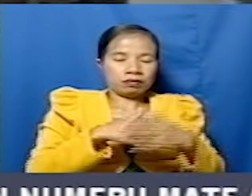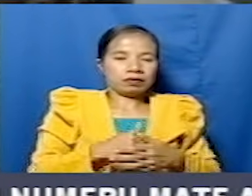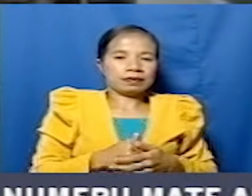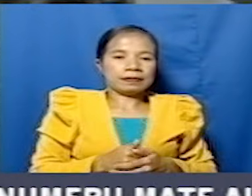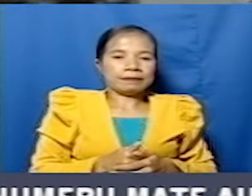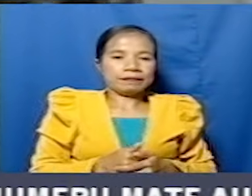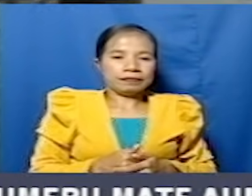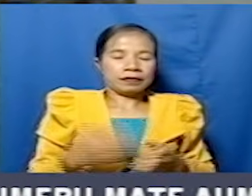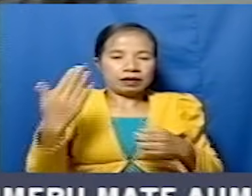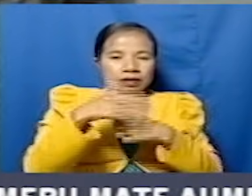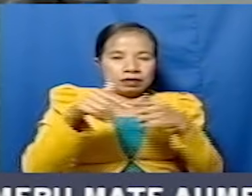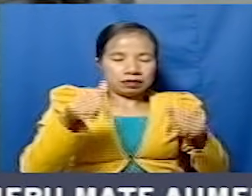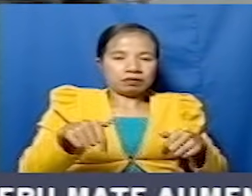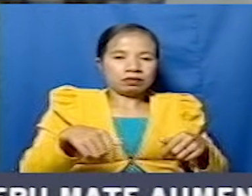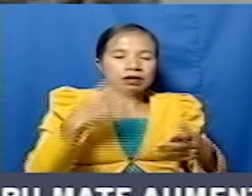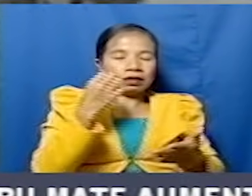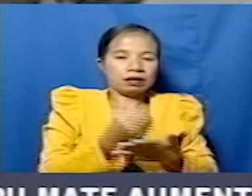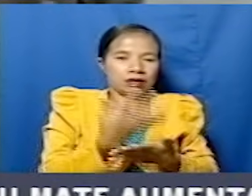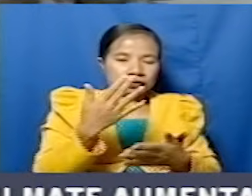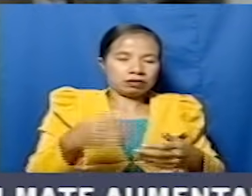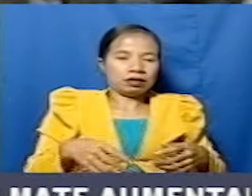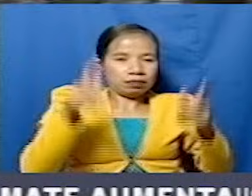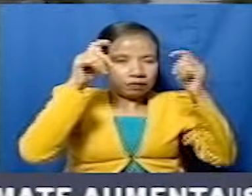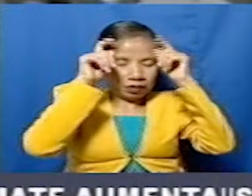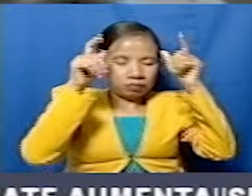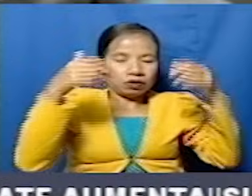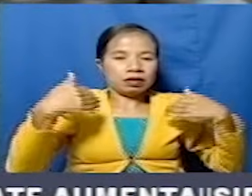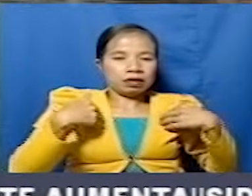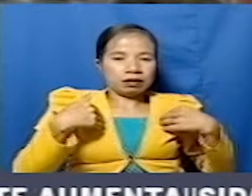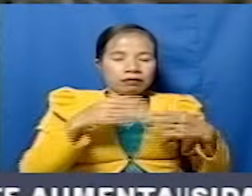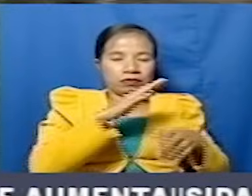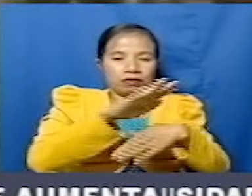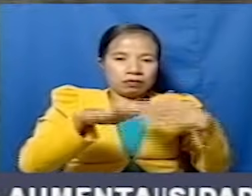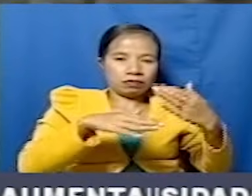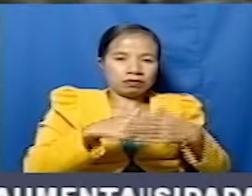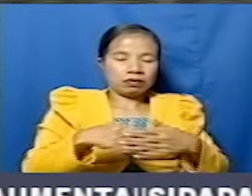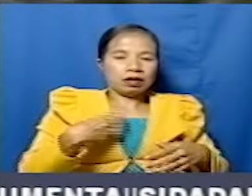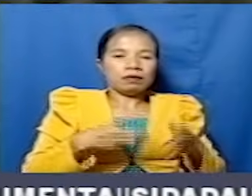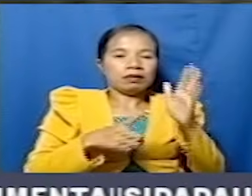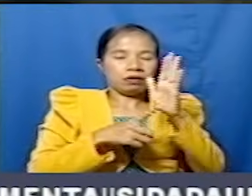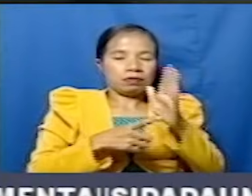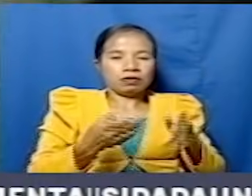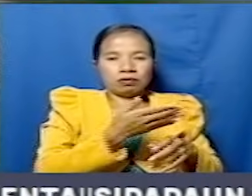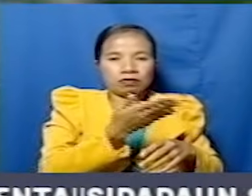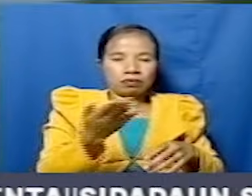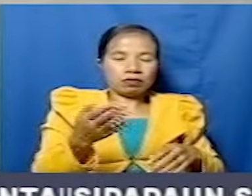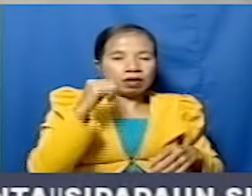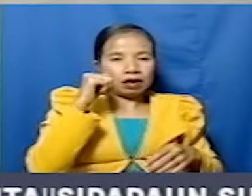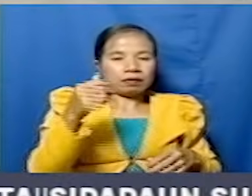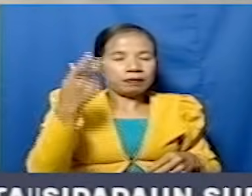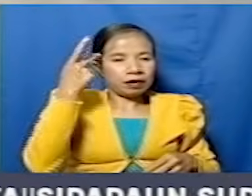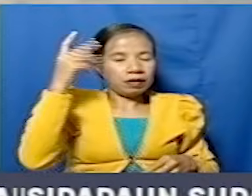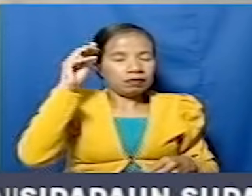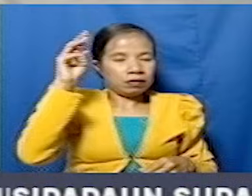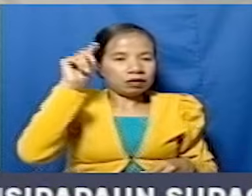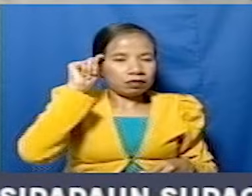ne nomos defender recursos naturais nebe mak Timor Leste iha. E telespetador sira hotu akar informo aita bo sira hotu katak aban primeiro ministro